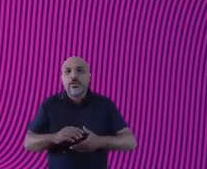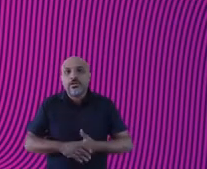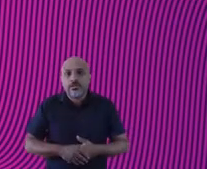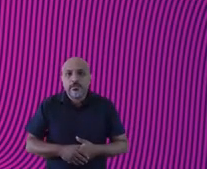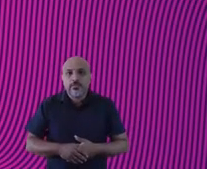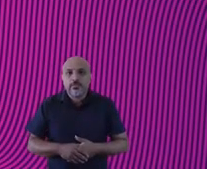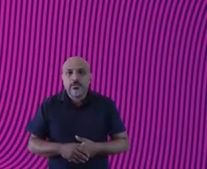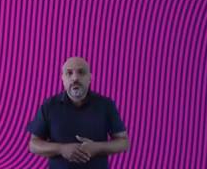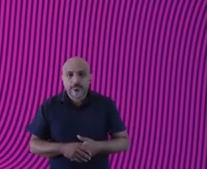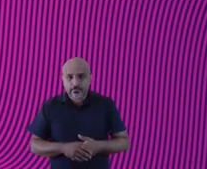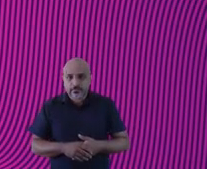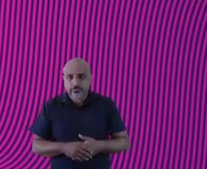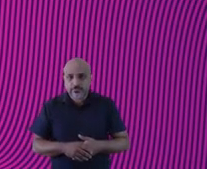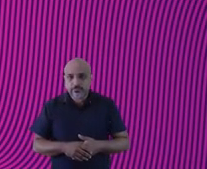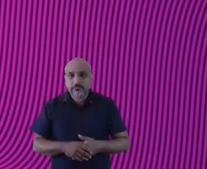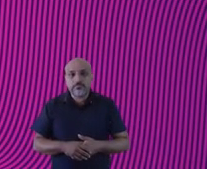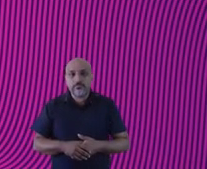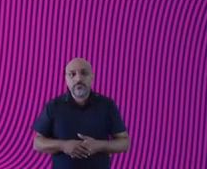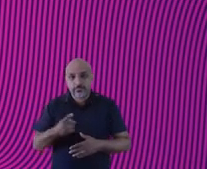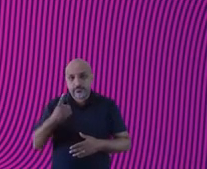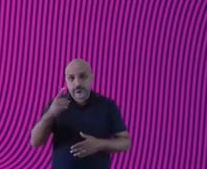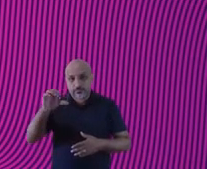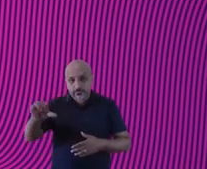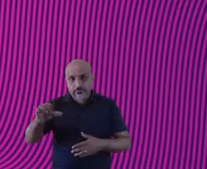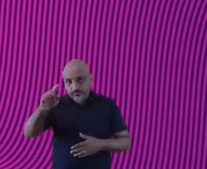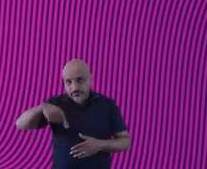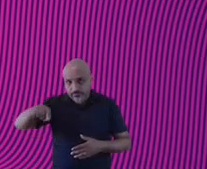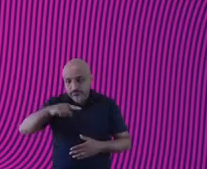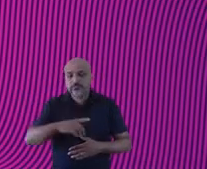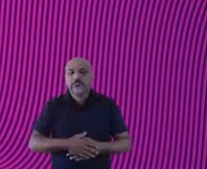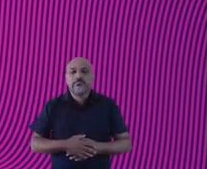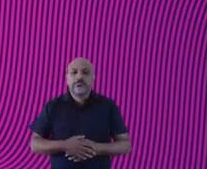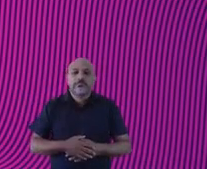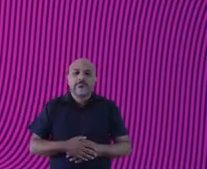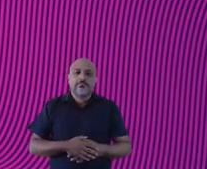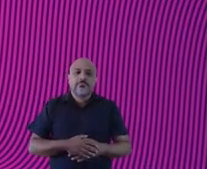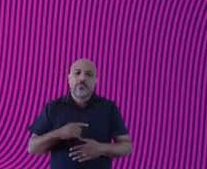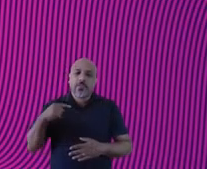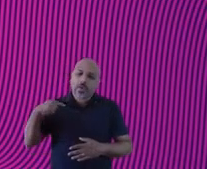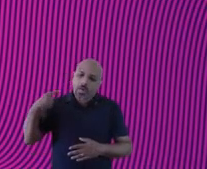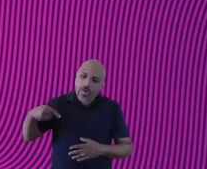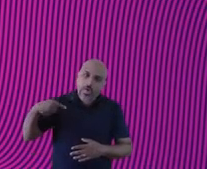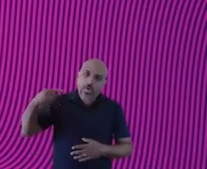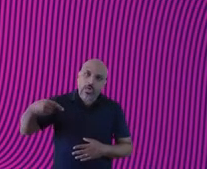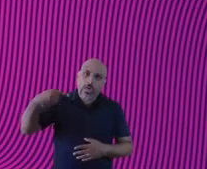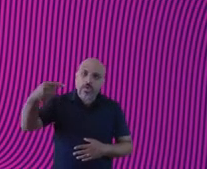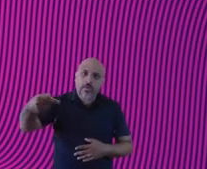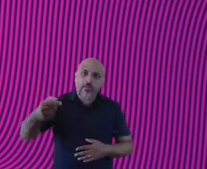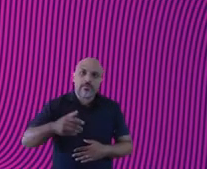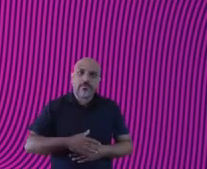Paciente jovem, às vezes sem comorbidade nenhuma, que roda com